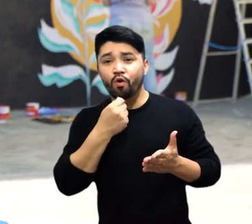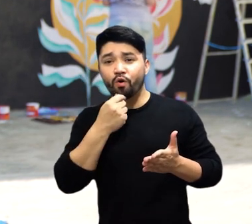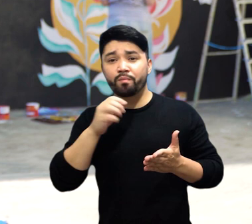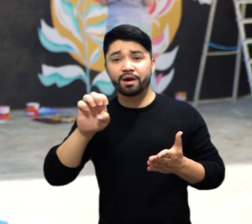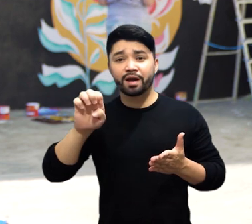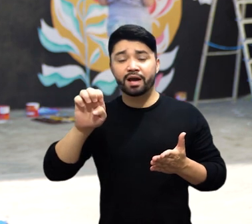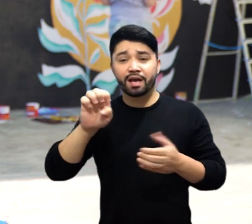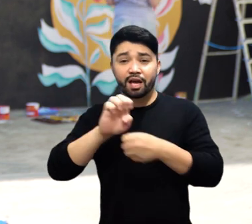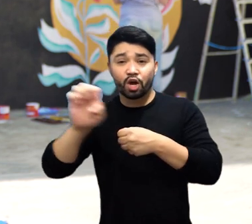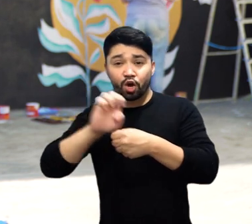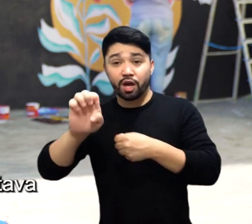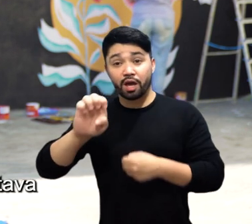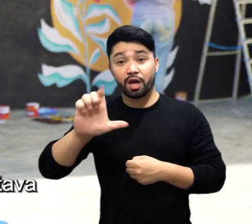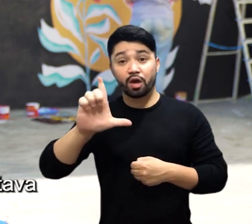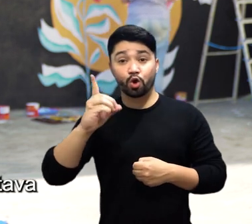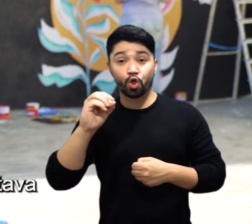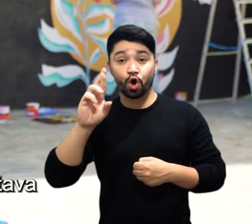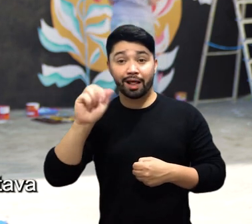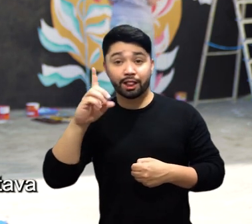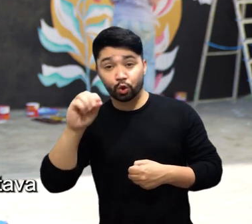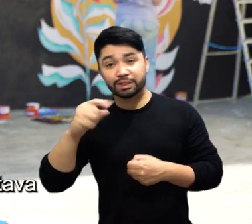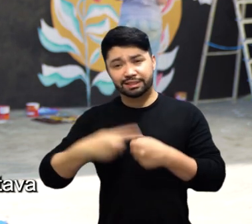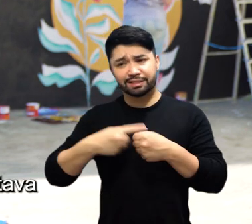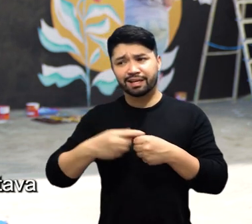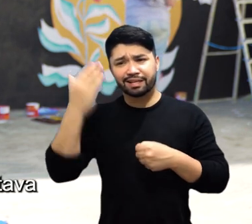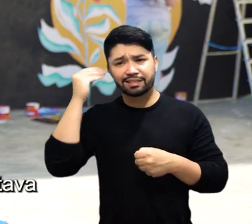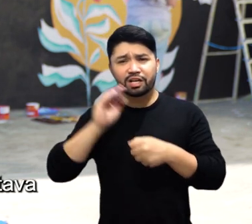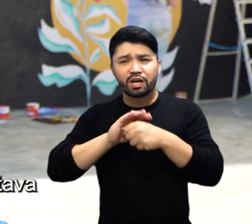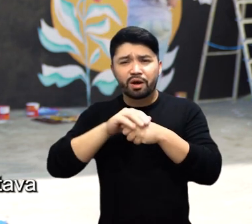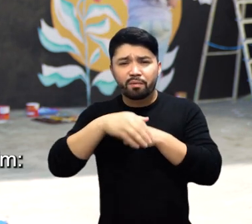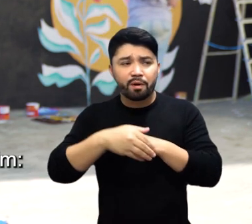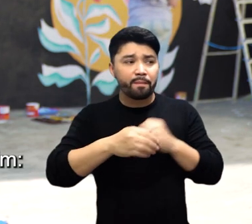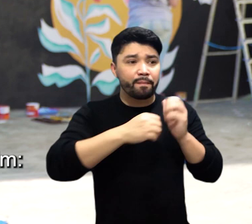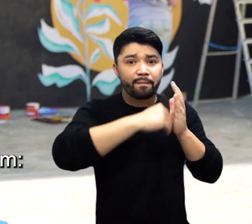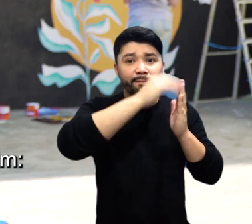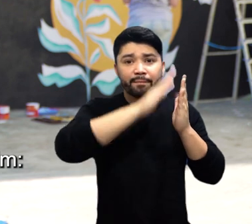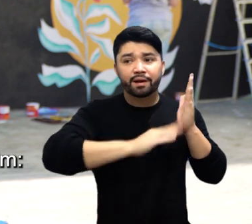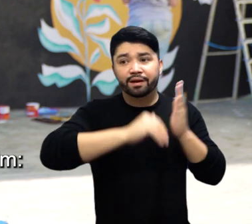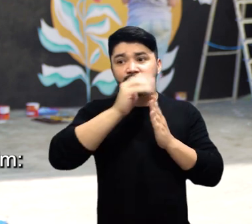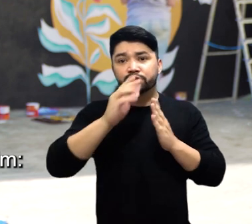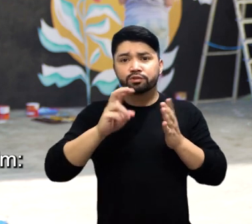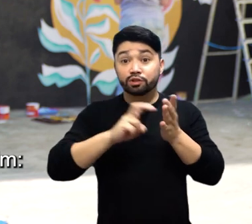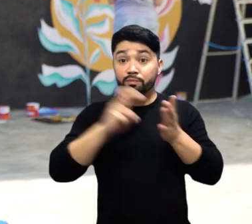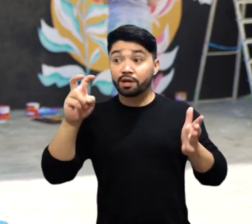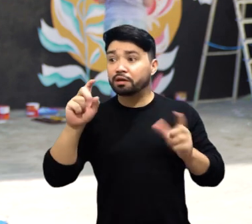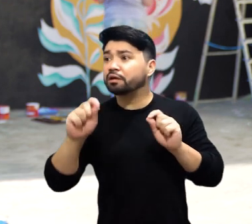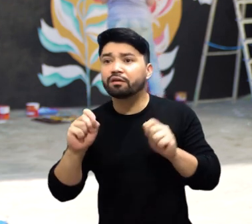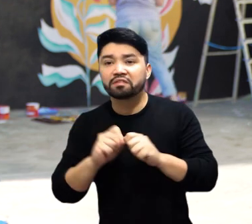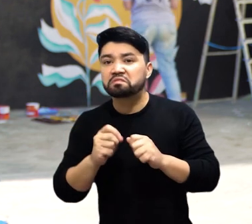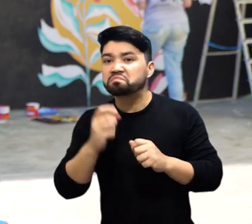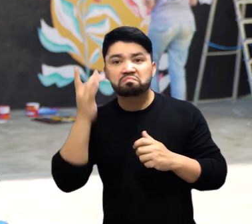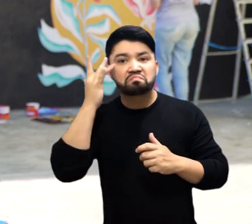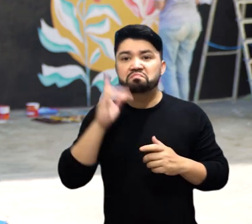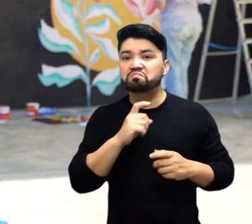mãe dele contava pra ele. Ela chegava de madrugada, ela ia lá, pintava. Aí de manhã todo mundo chegava assim, nossa, quem pintou? Não sabia quem